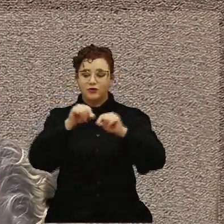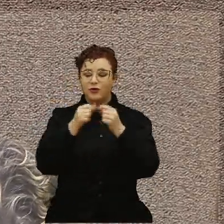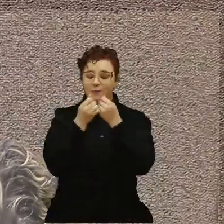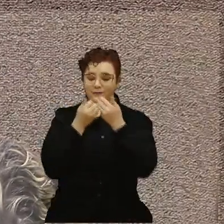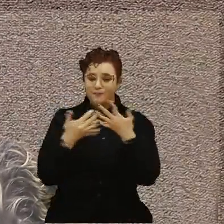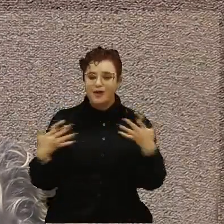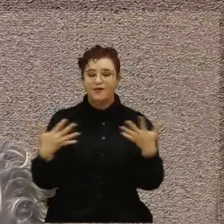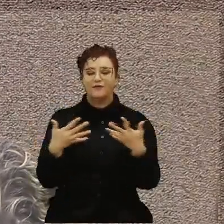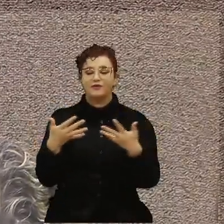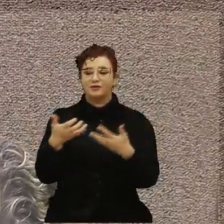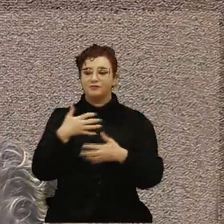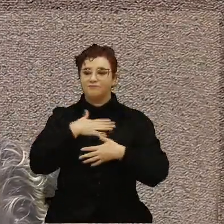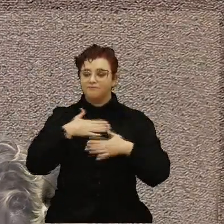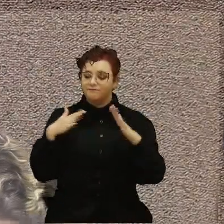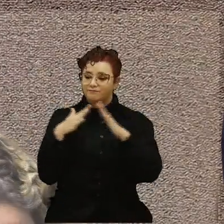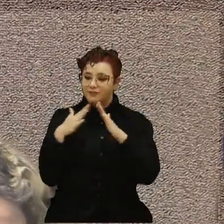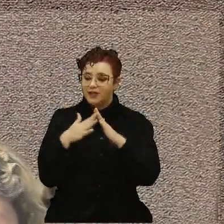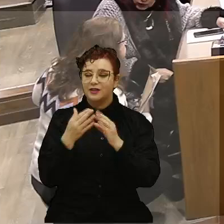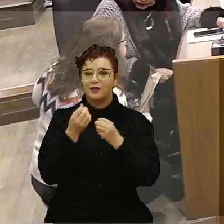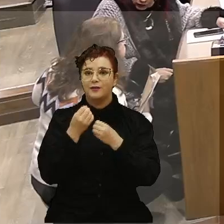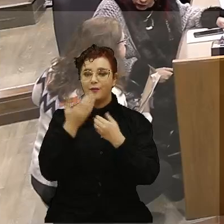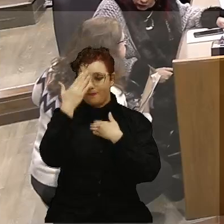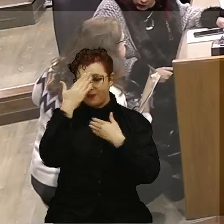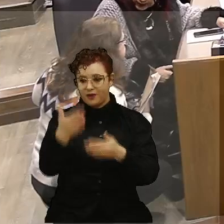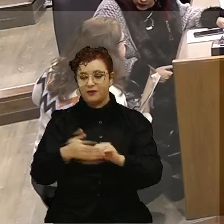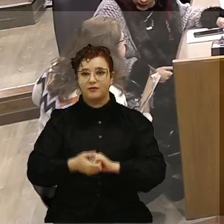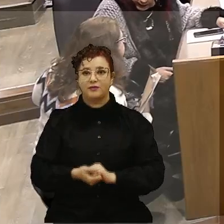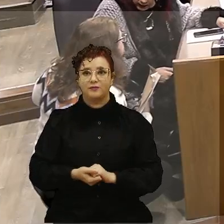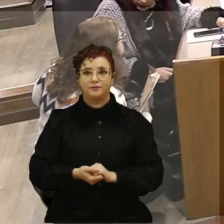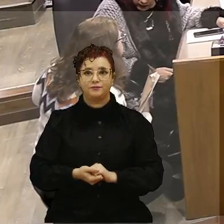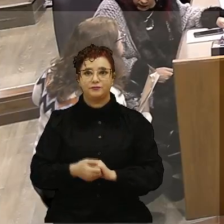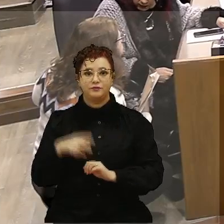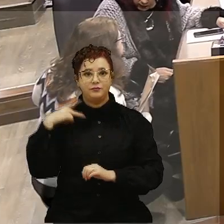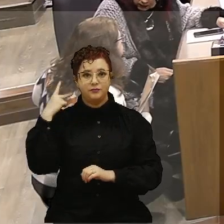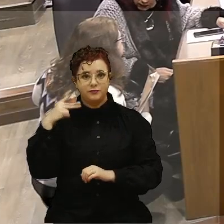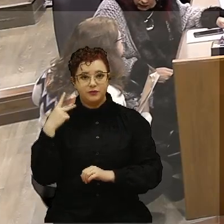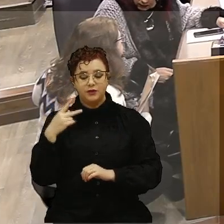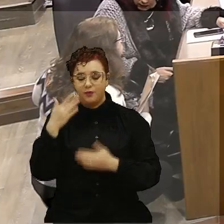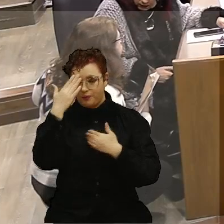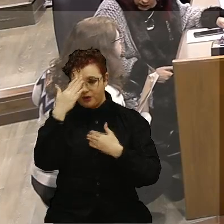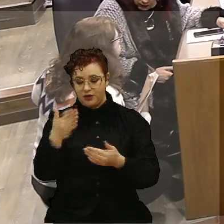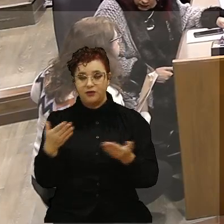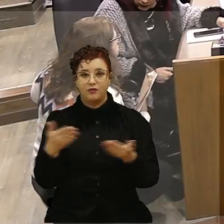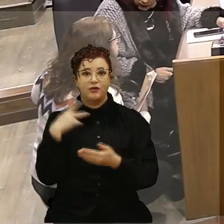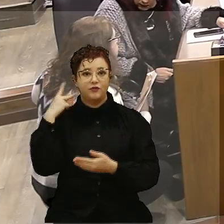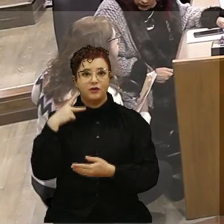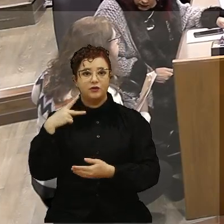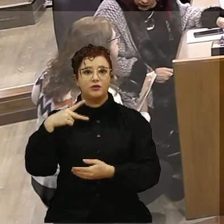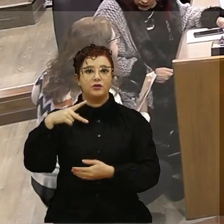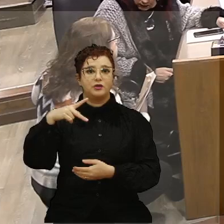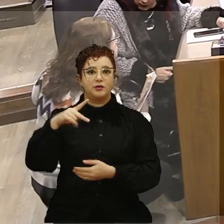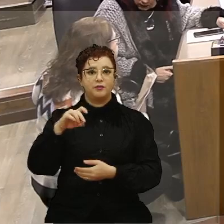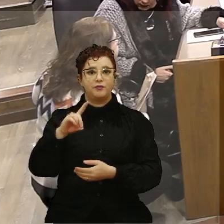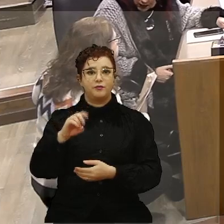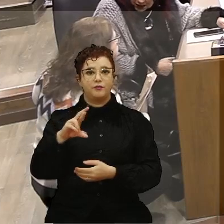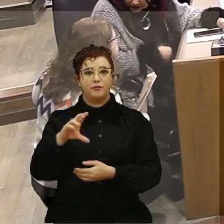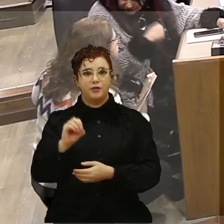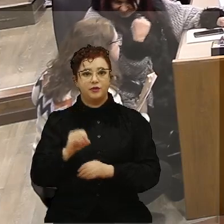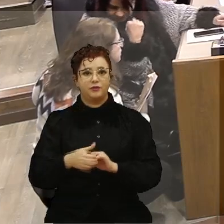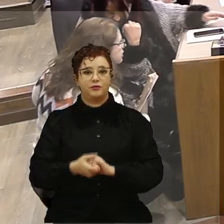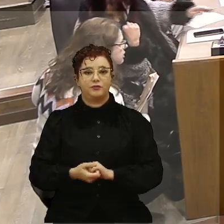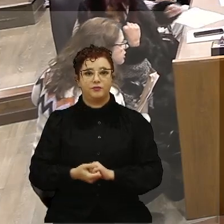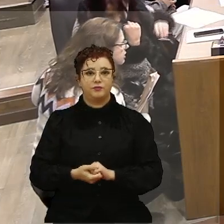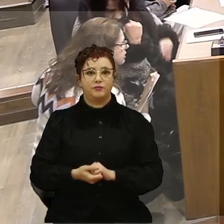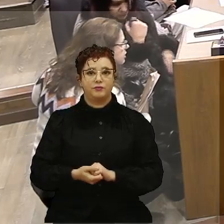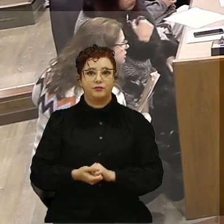Então, sinta-se em casa. Era isso, senhor presidente. Obrigado. Obrigada, vereador Sandro Vantinel. Com a palavra, o vereador Pedro Rodrigues.